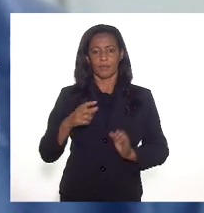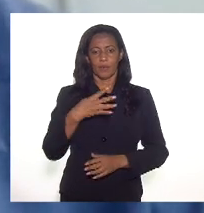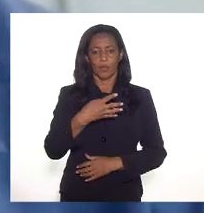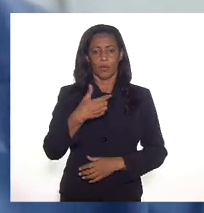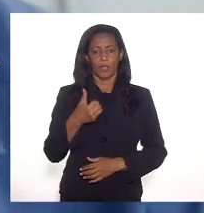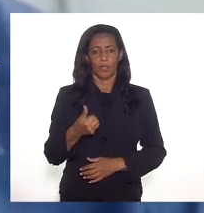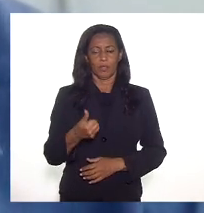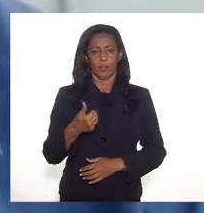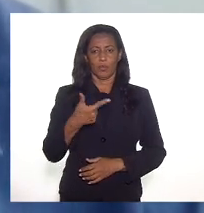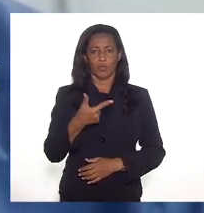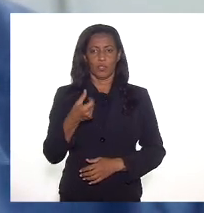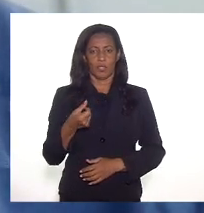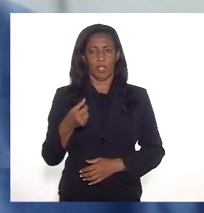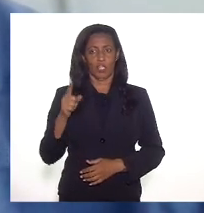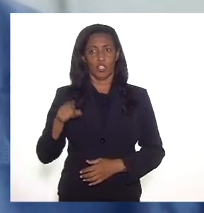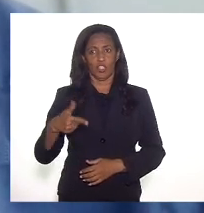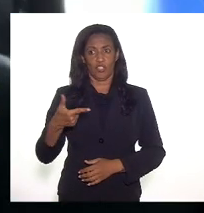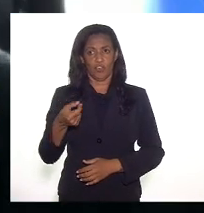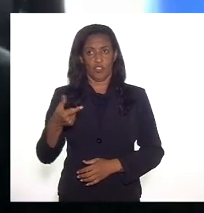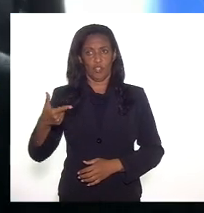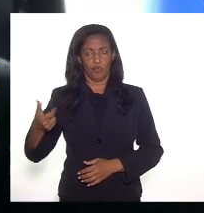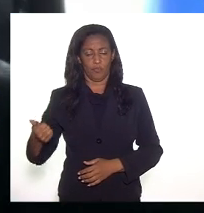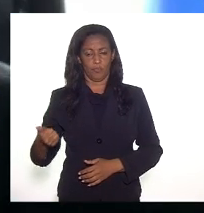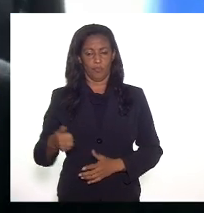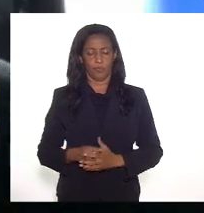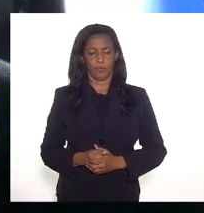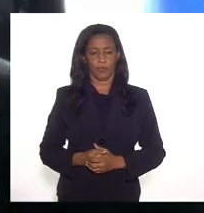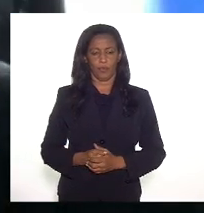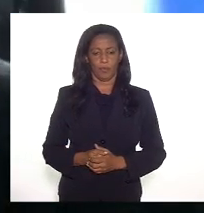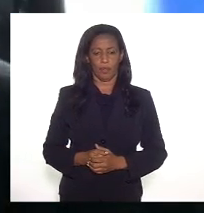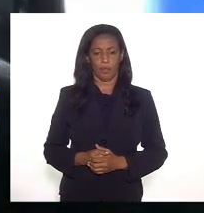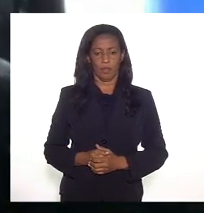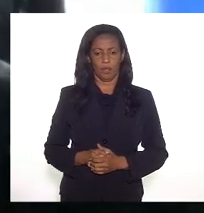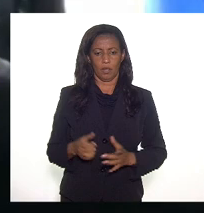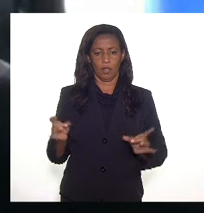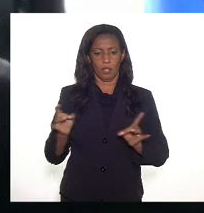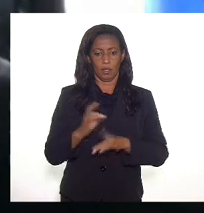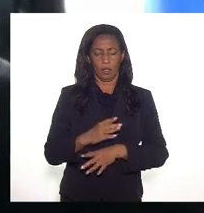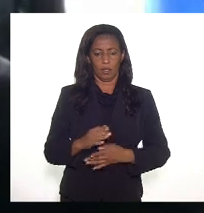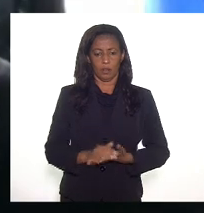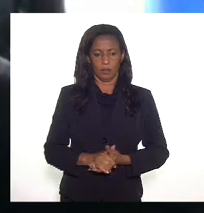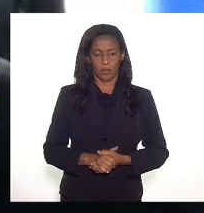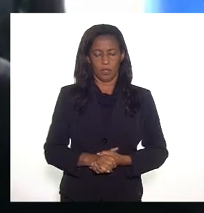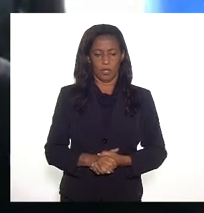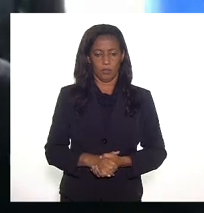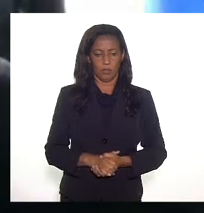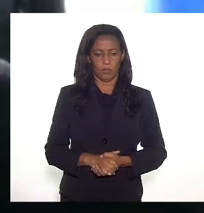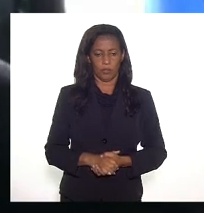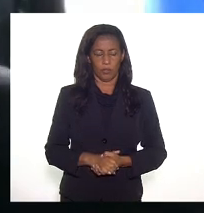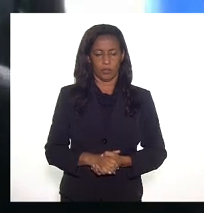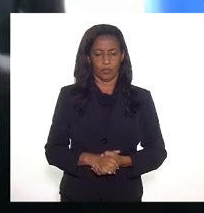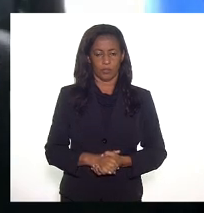4126 de 21, Marcinho, que dispõe sobre a... Não, não dá parecer.